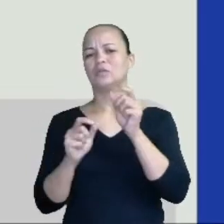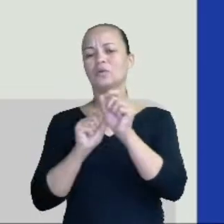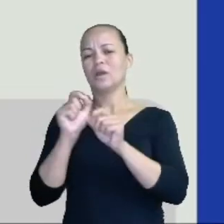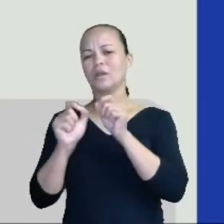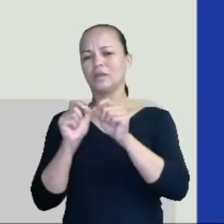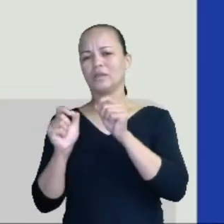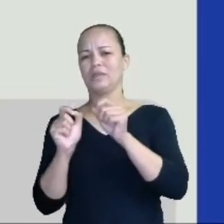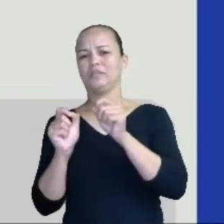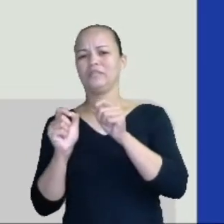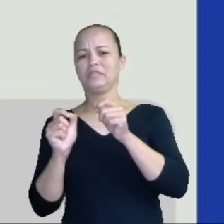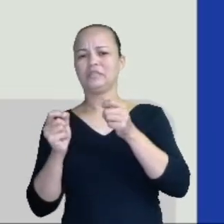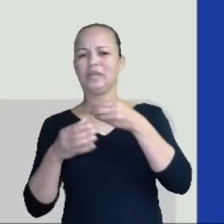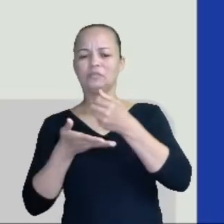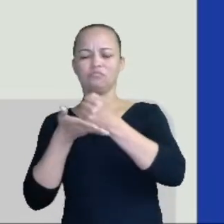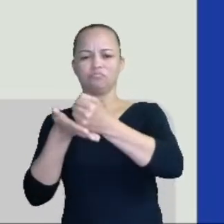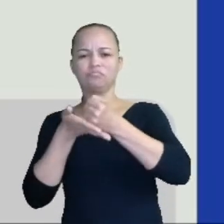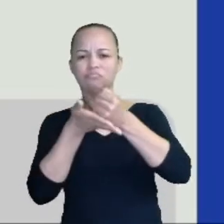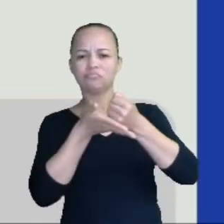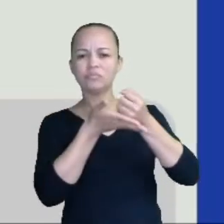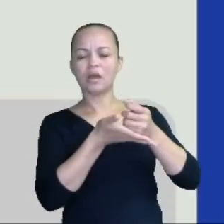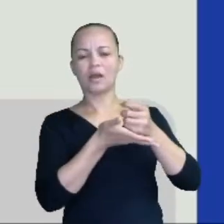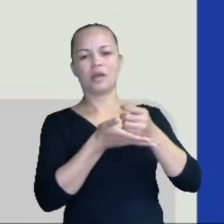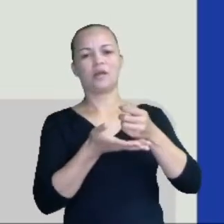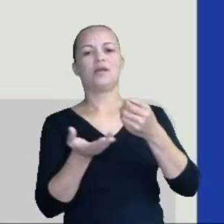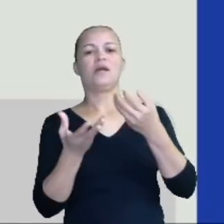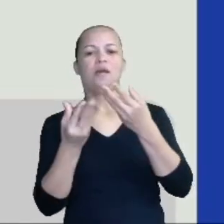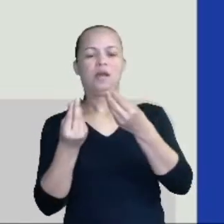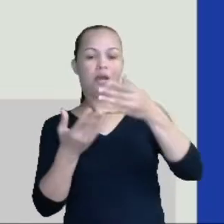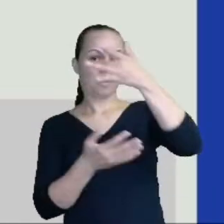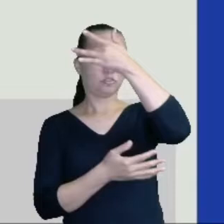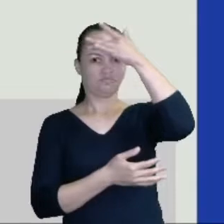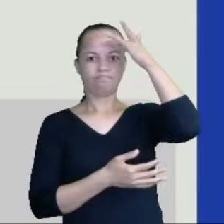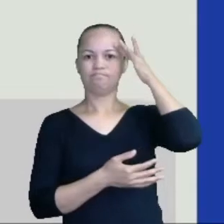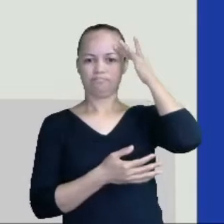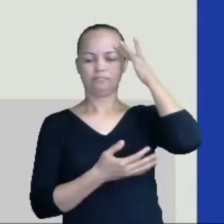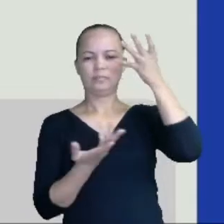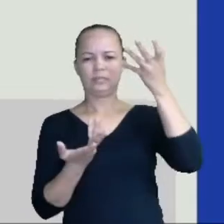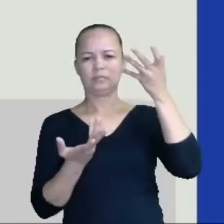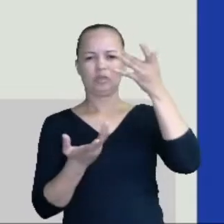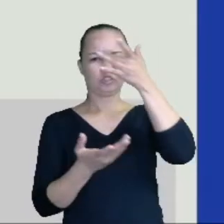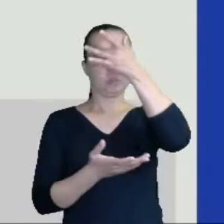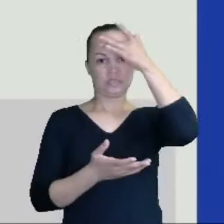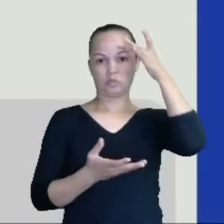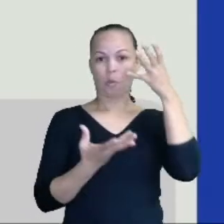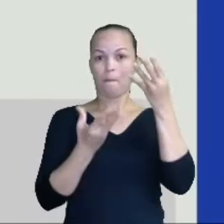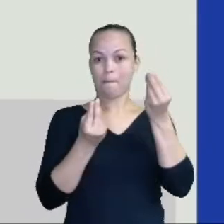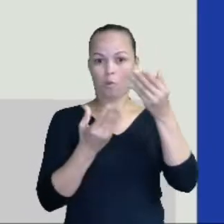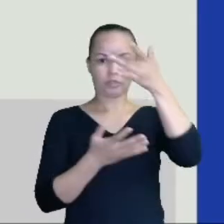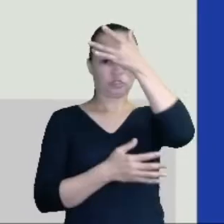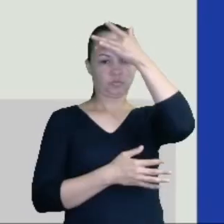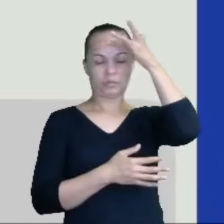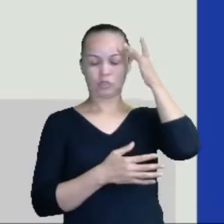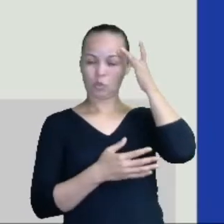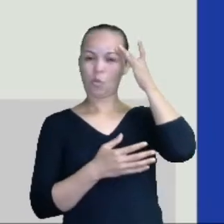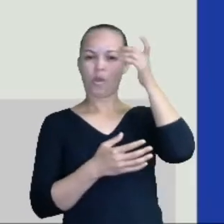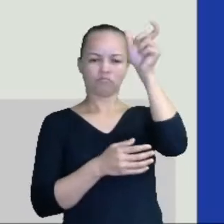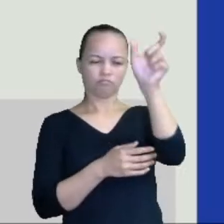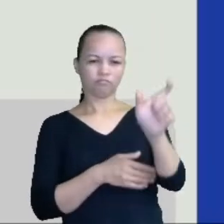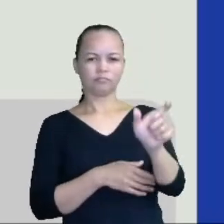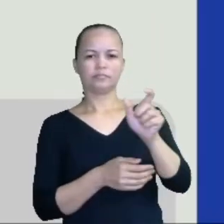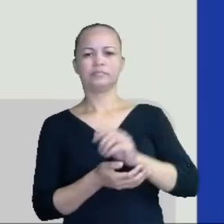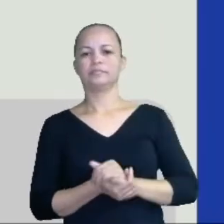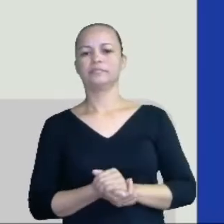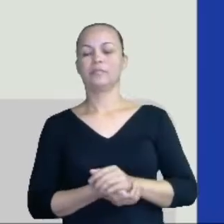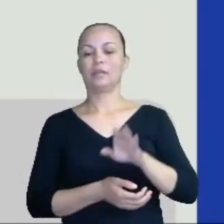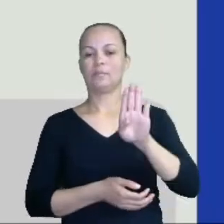vem a resposta. Muitas pessoas. Muitas pessoas é o sujeito da frase. Letra B. Os